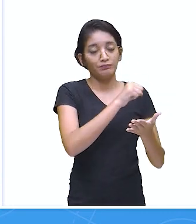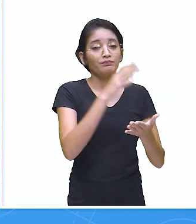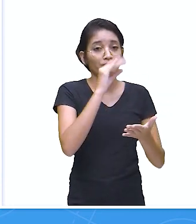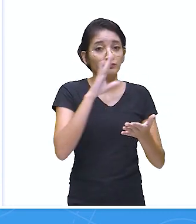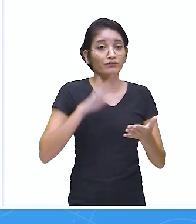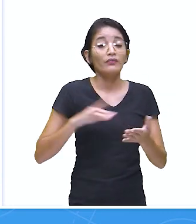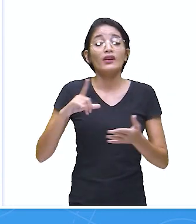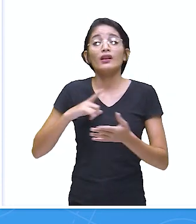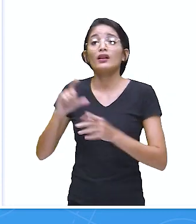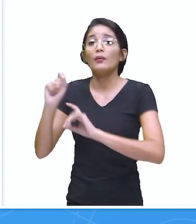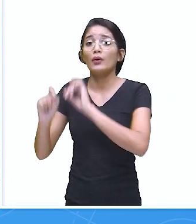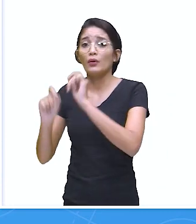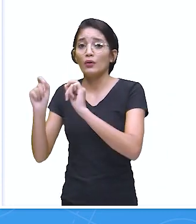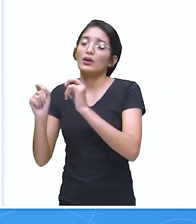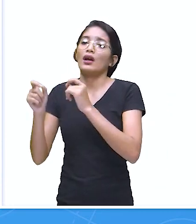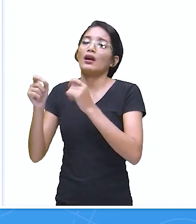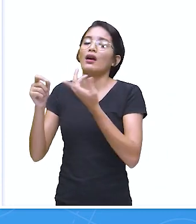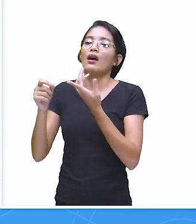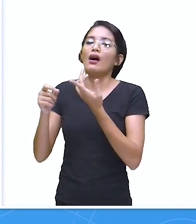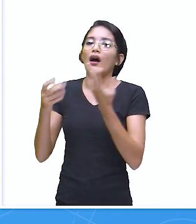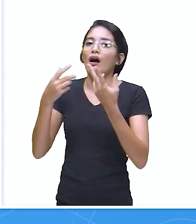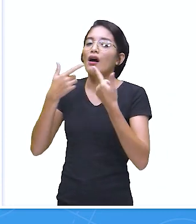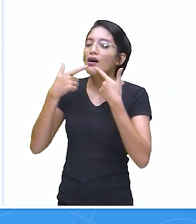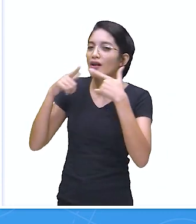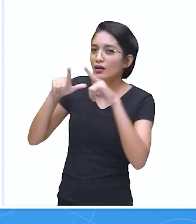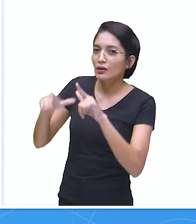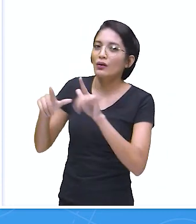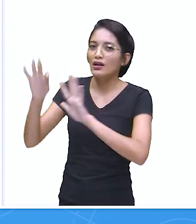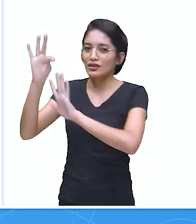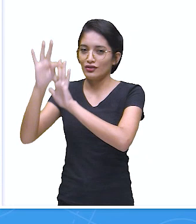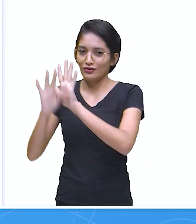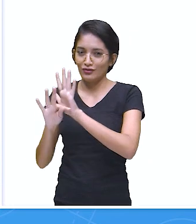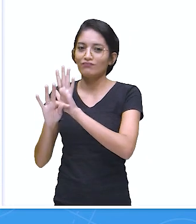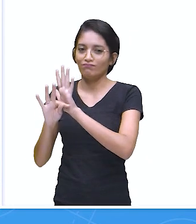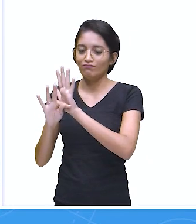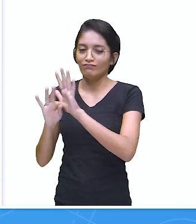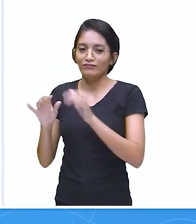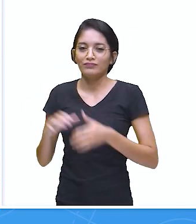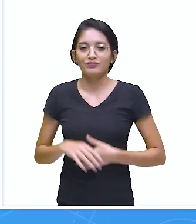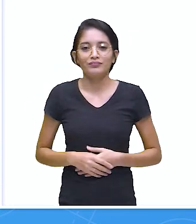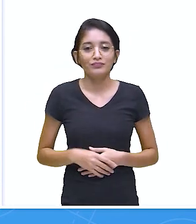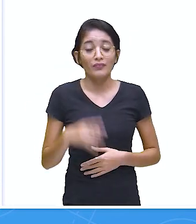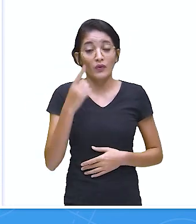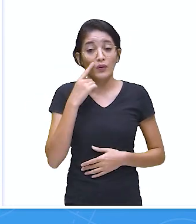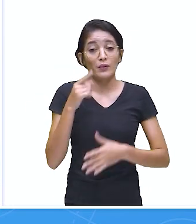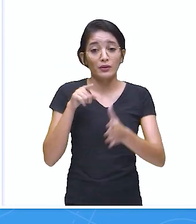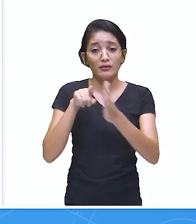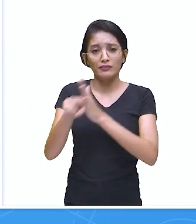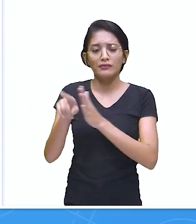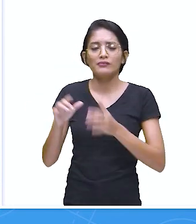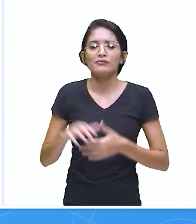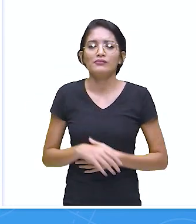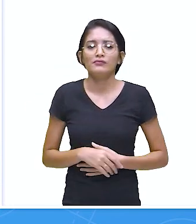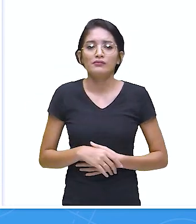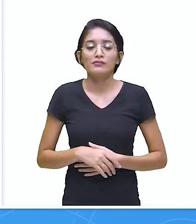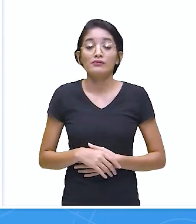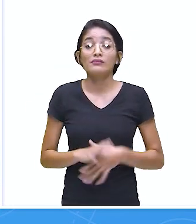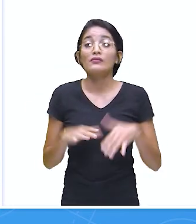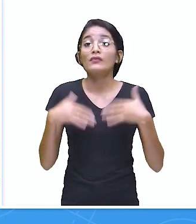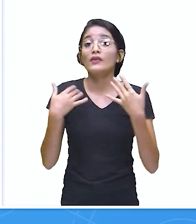temos aqui, ó, linguagem não verbal. Muito bem. Então, vamos lá para a questão, que diz assim, ó, qual é a